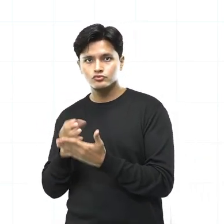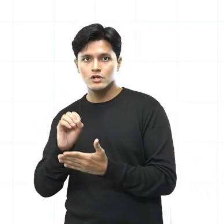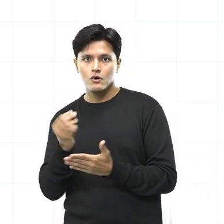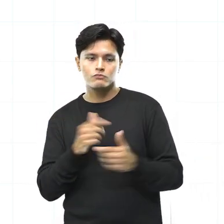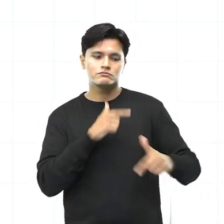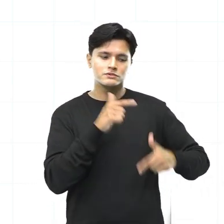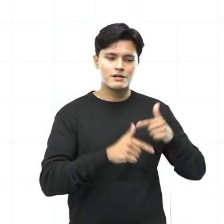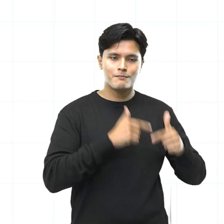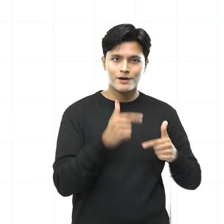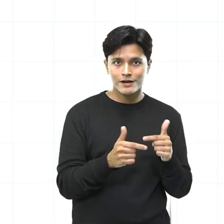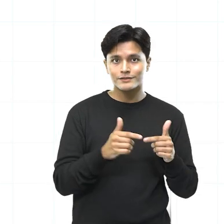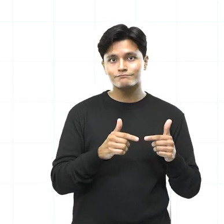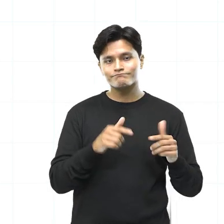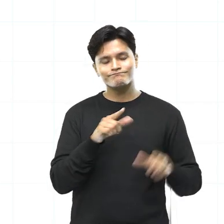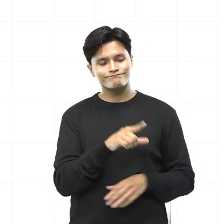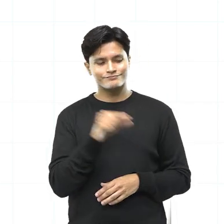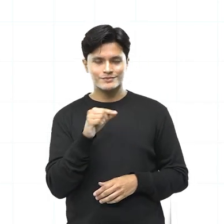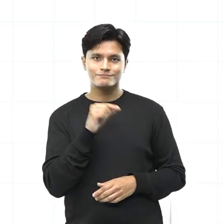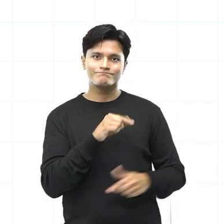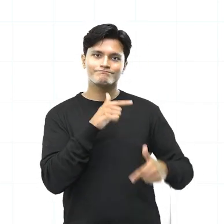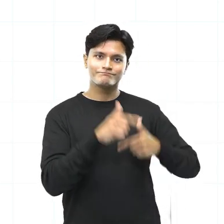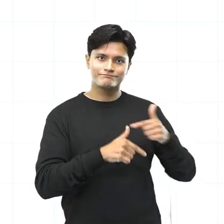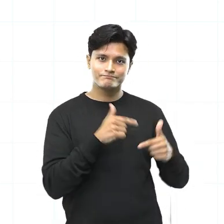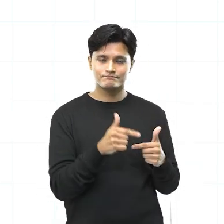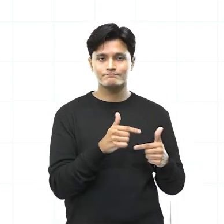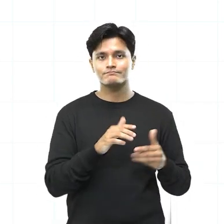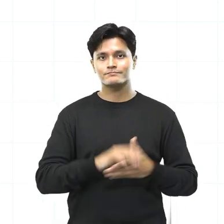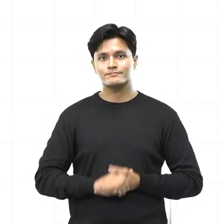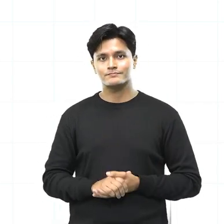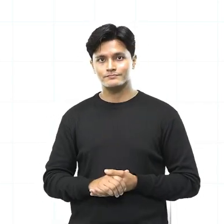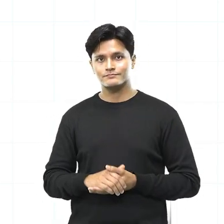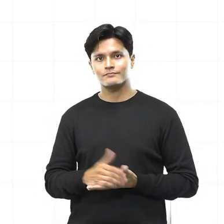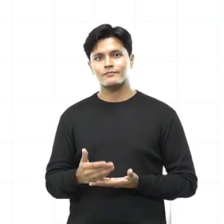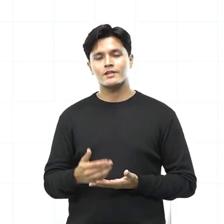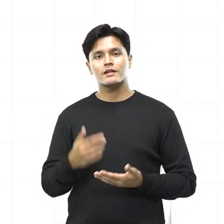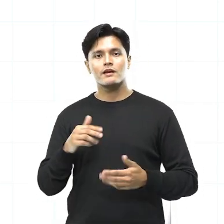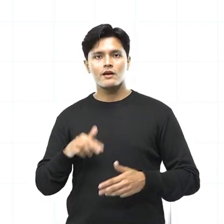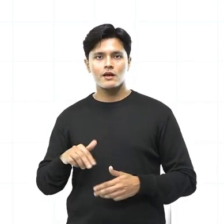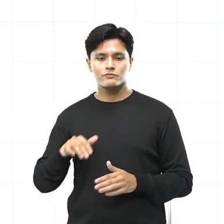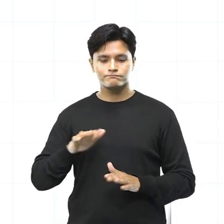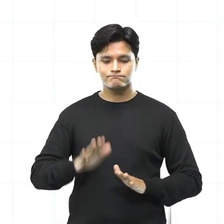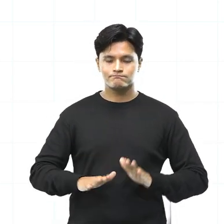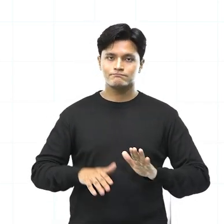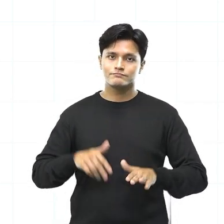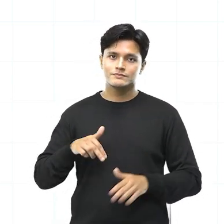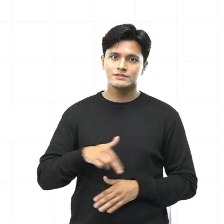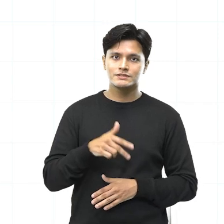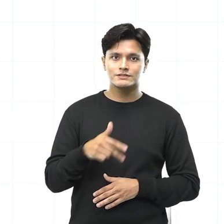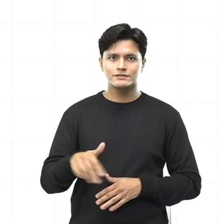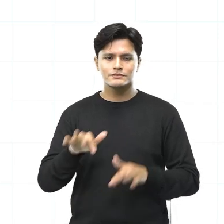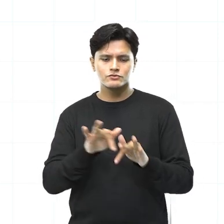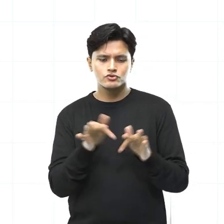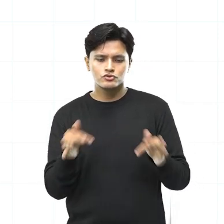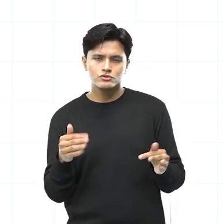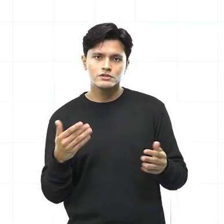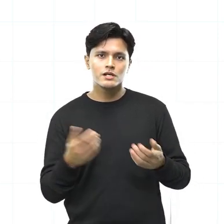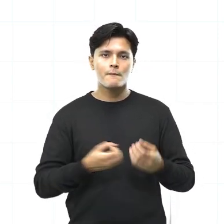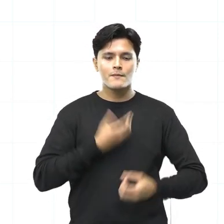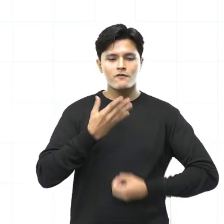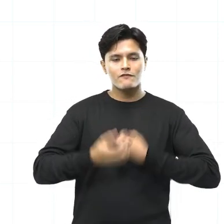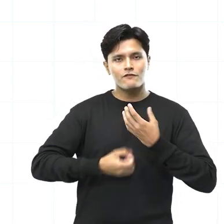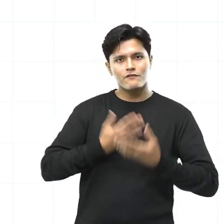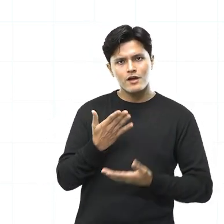pelo trabalho. Meu verso rasteiro, singelo e sem graça, não entra na praça no